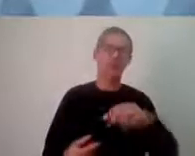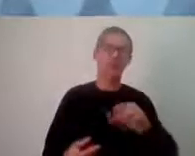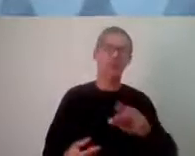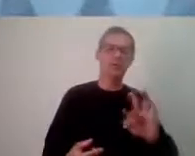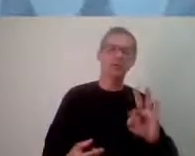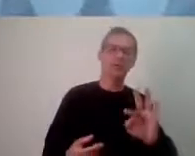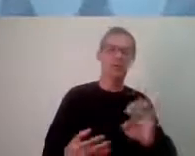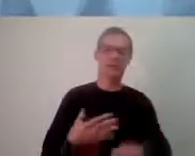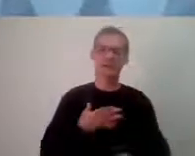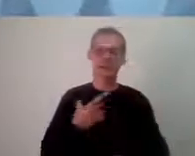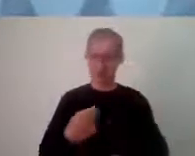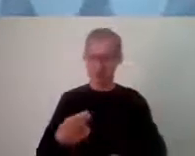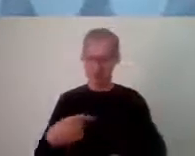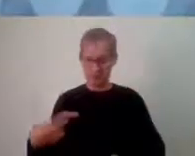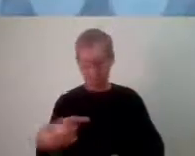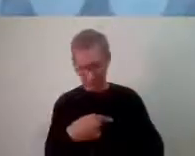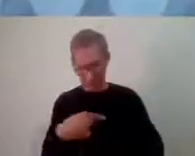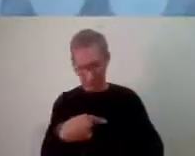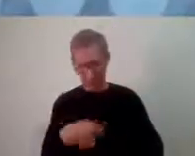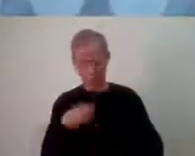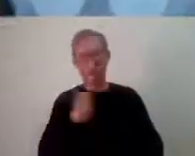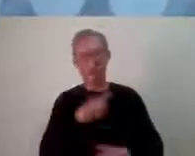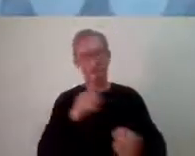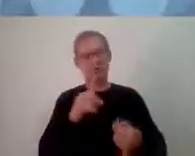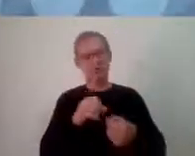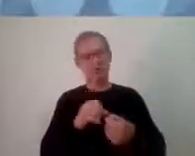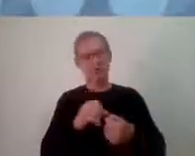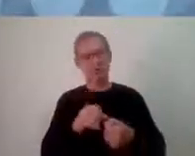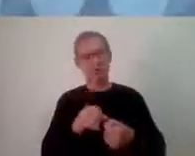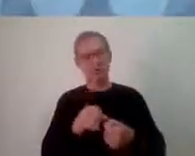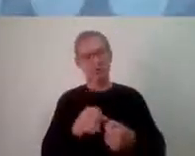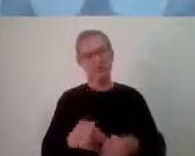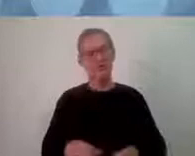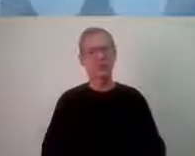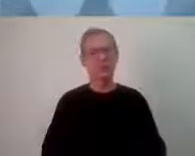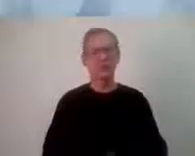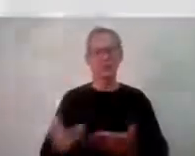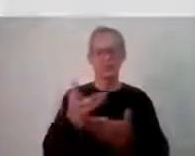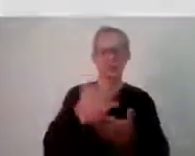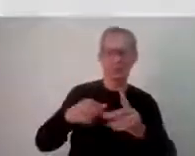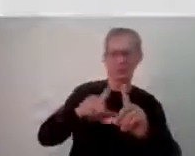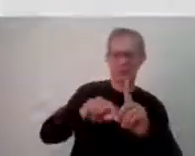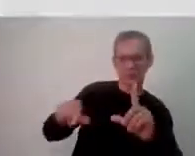a minha velocidade ela é negativa. Como que nós vamos fazer isso? Fazendo o esboço gráfico. Acompanhe.